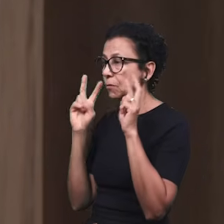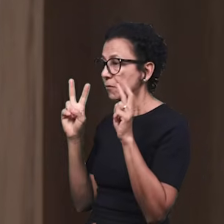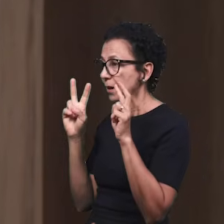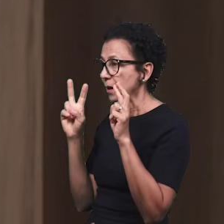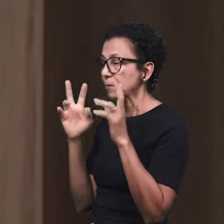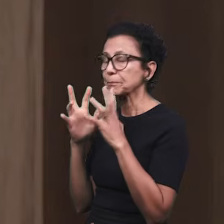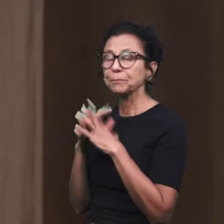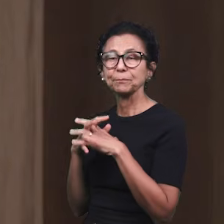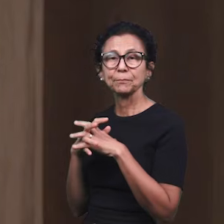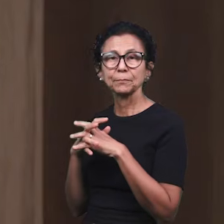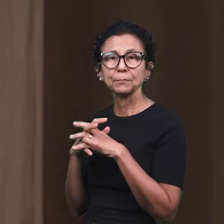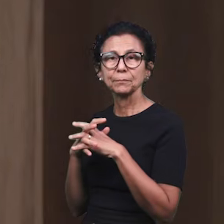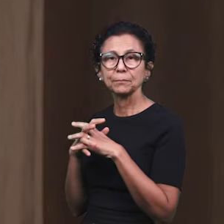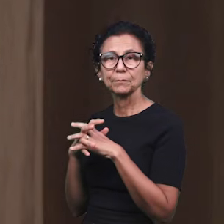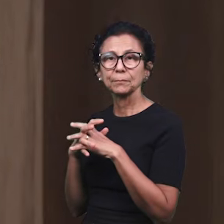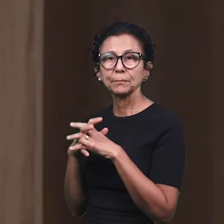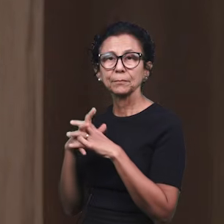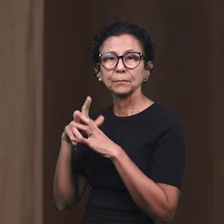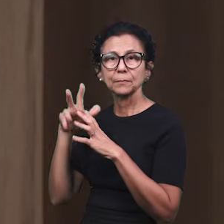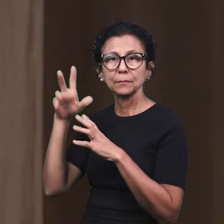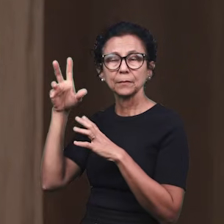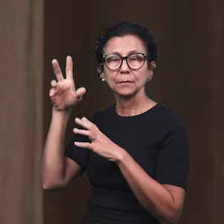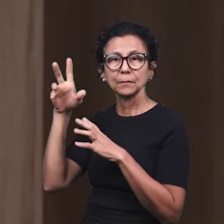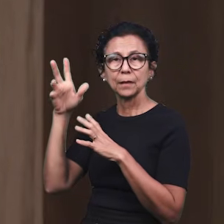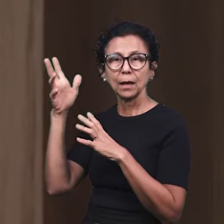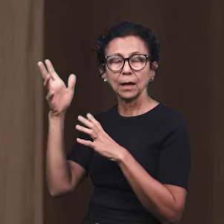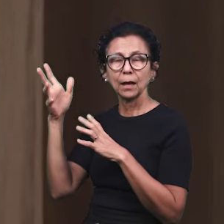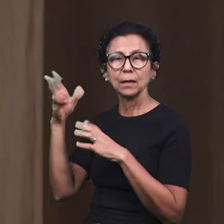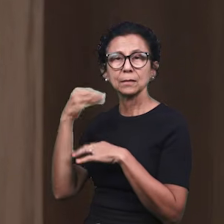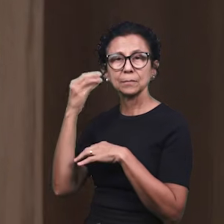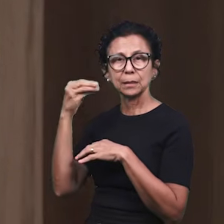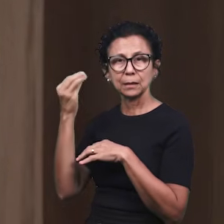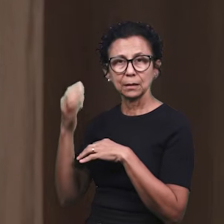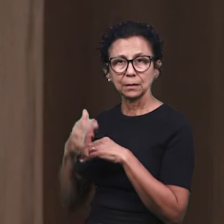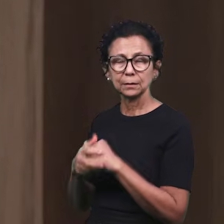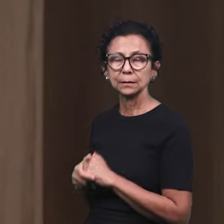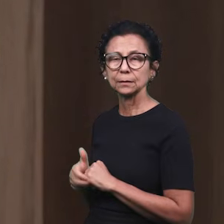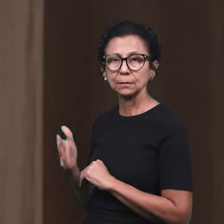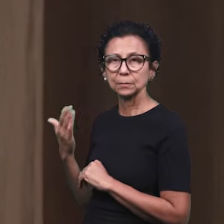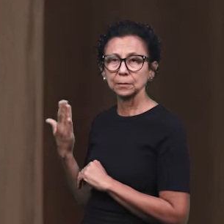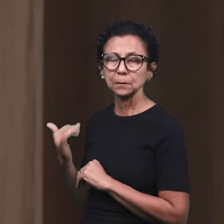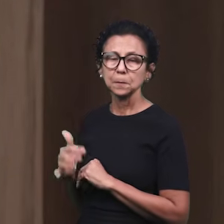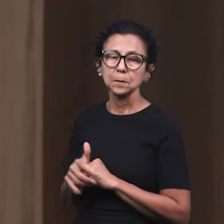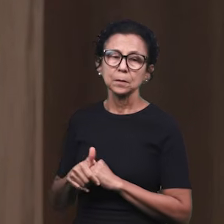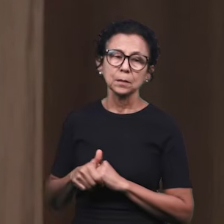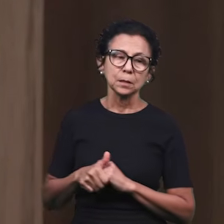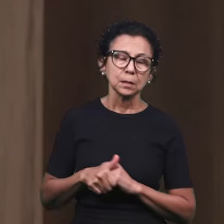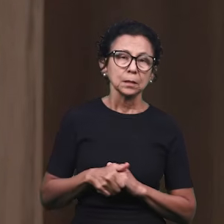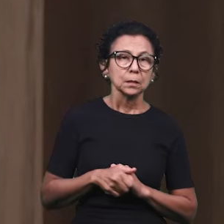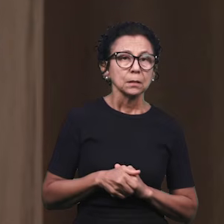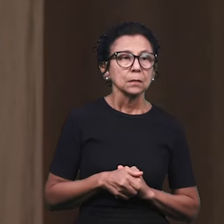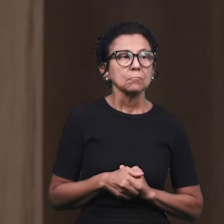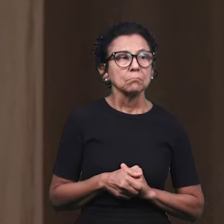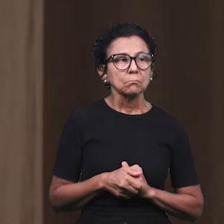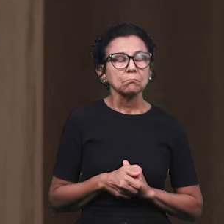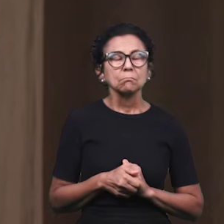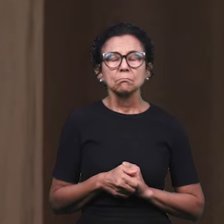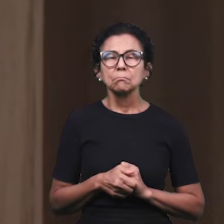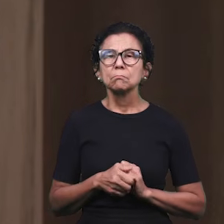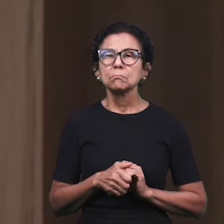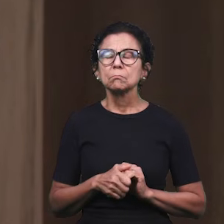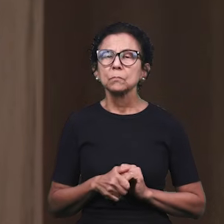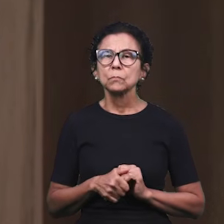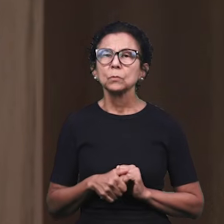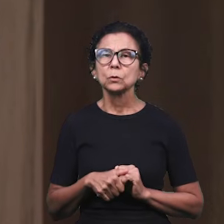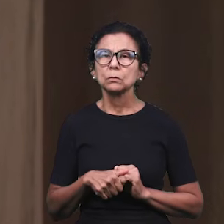viveram momentos intensos com Deus são experiências marcantes. Jó